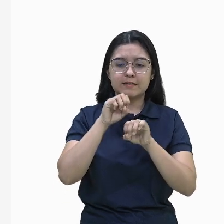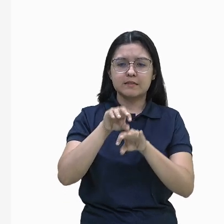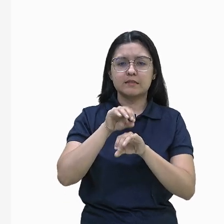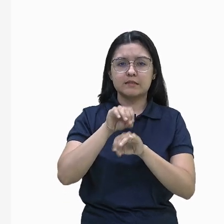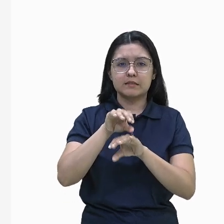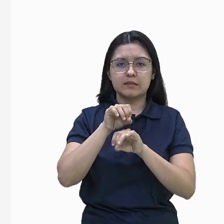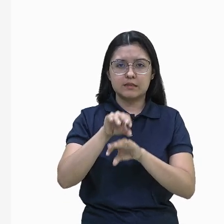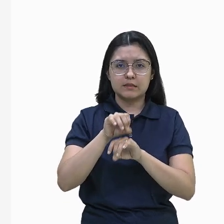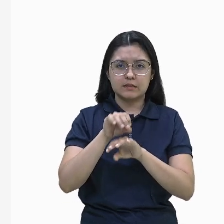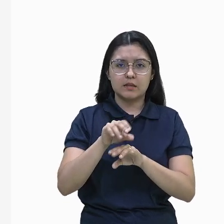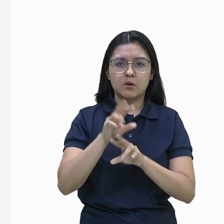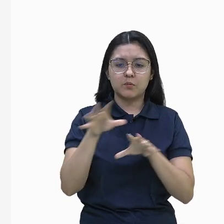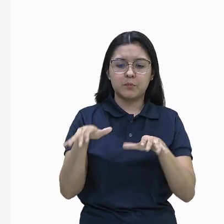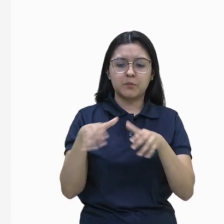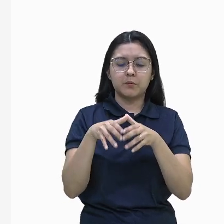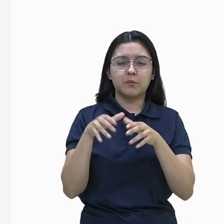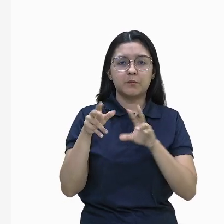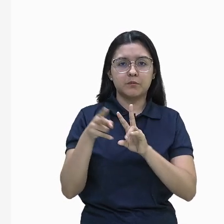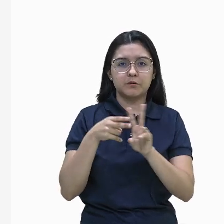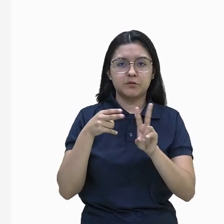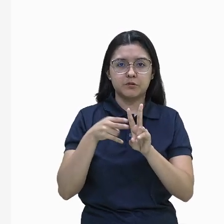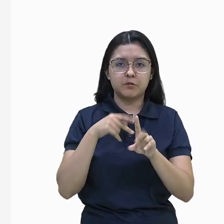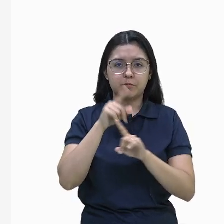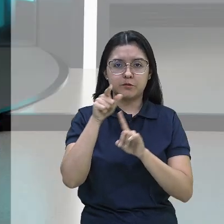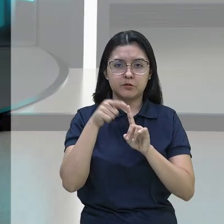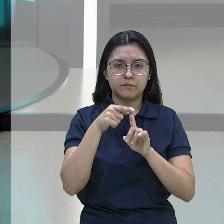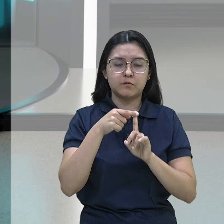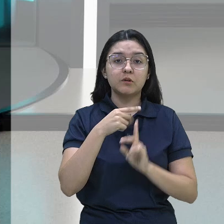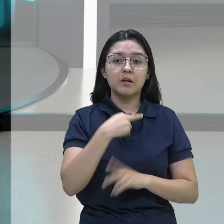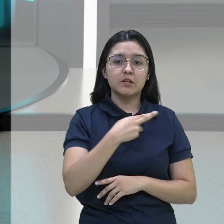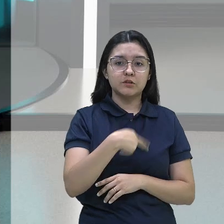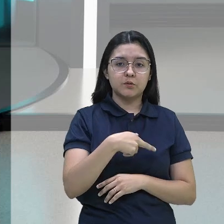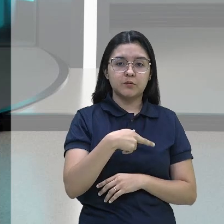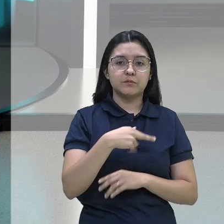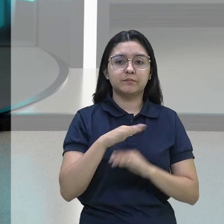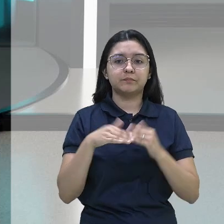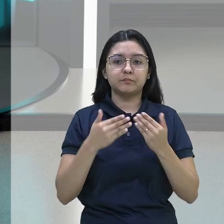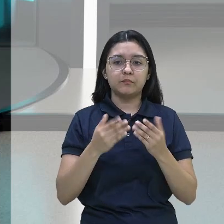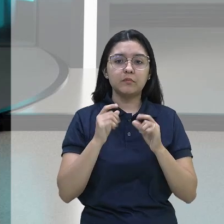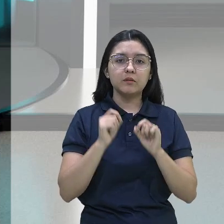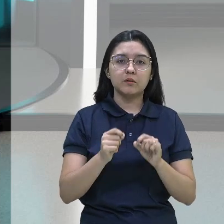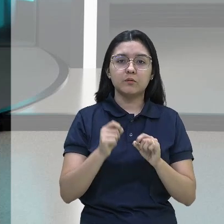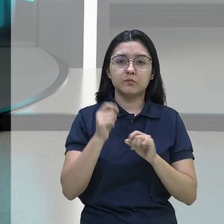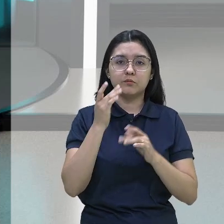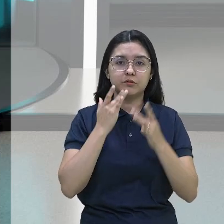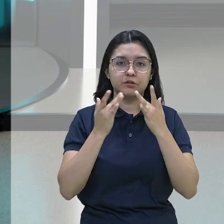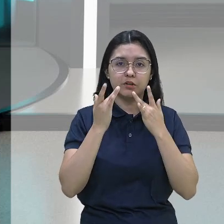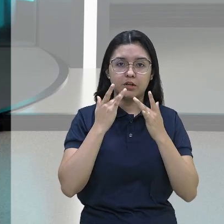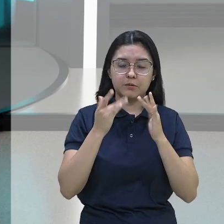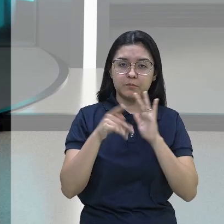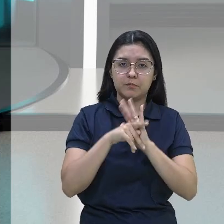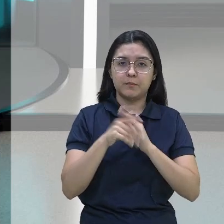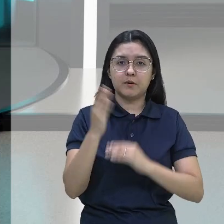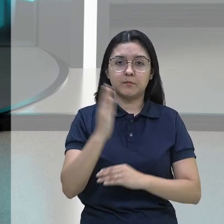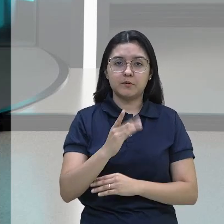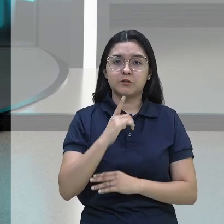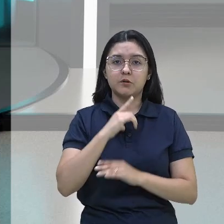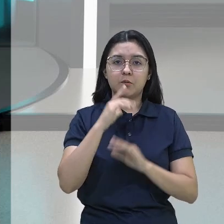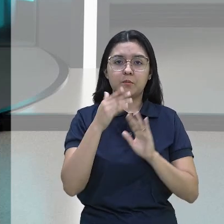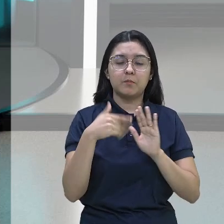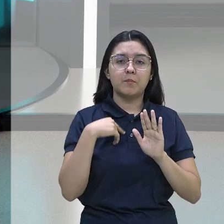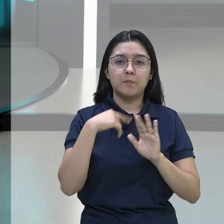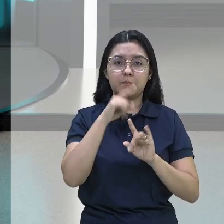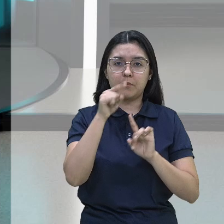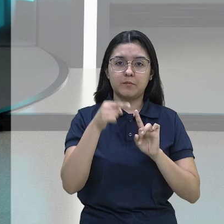aí já um cunho religioso, Inicialmente, o teatro no Brasil ele tinha um propósito religioso,